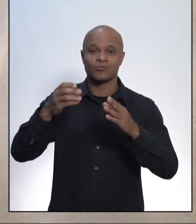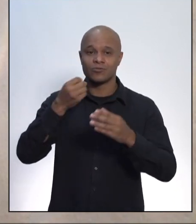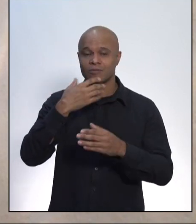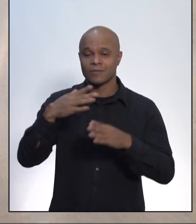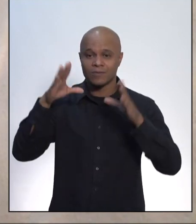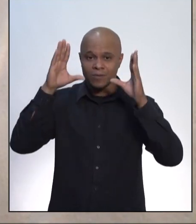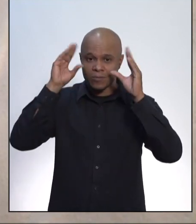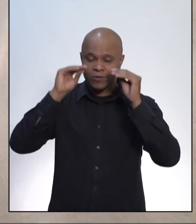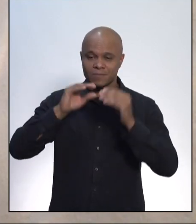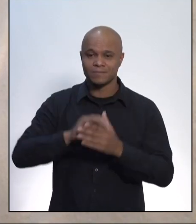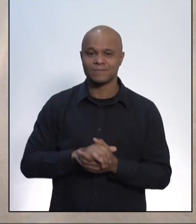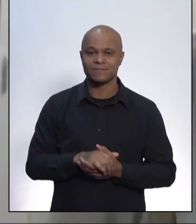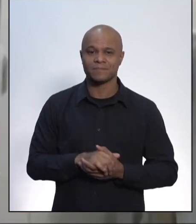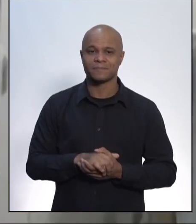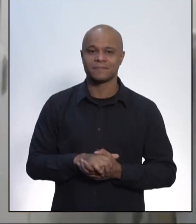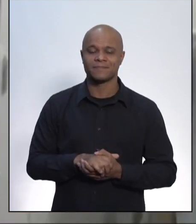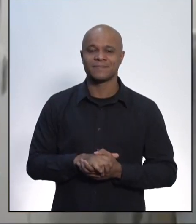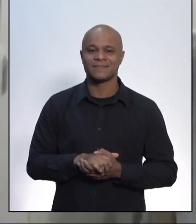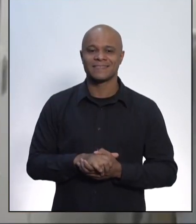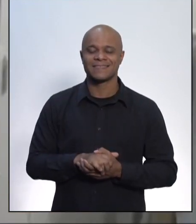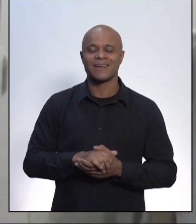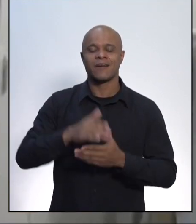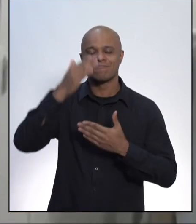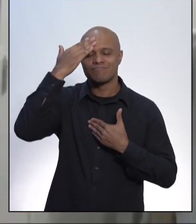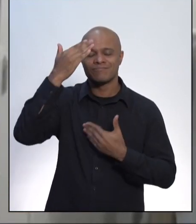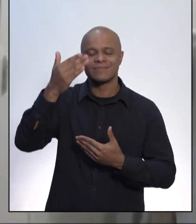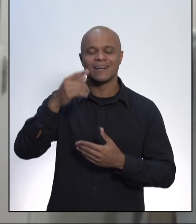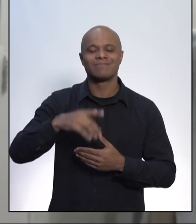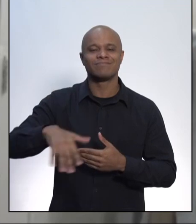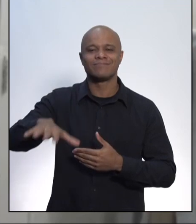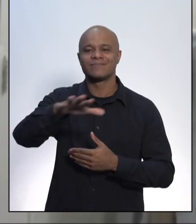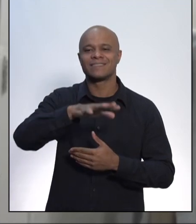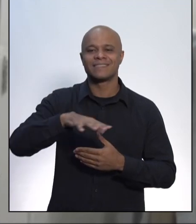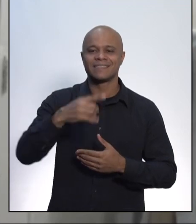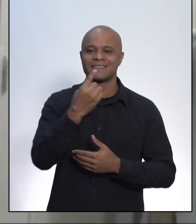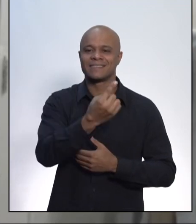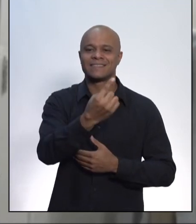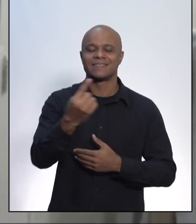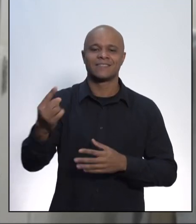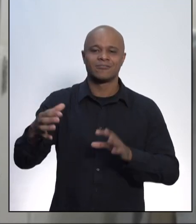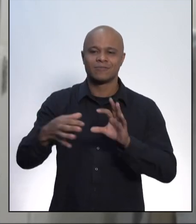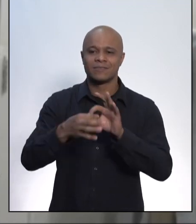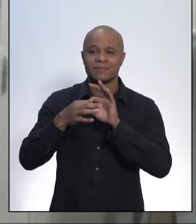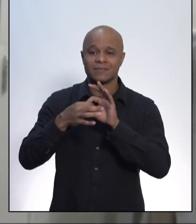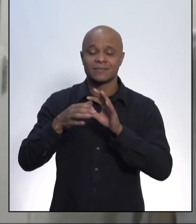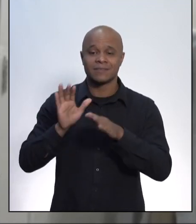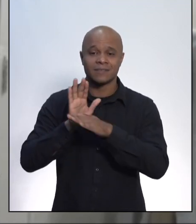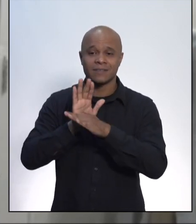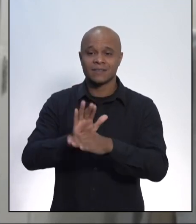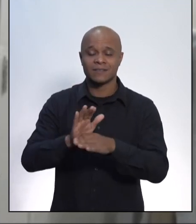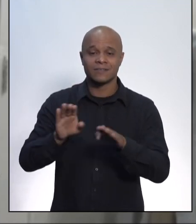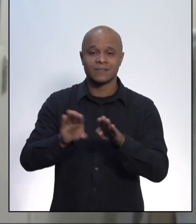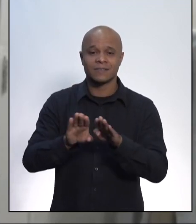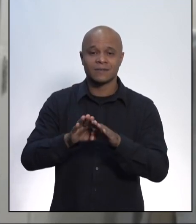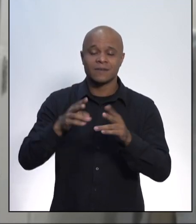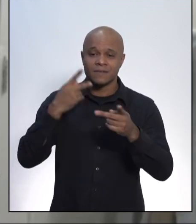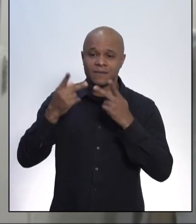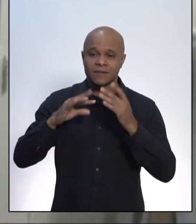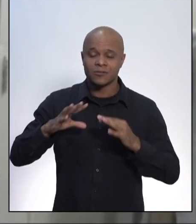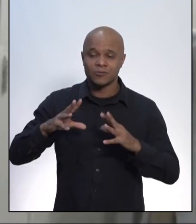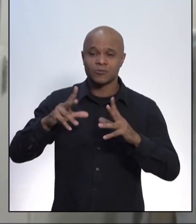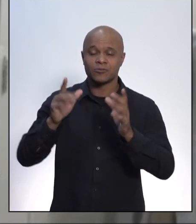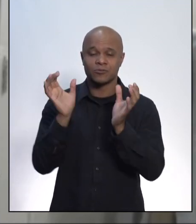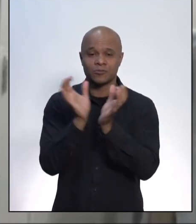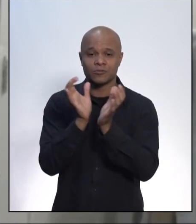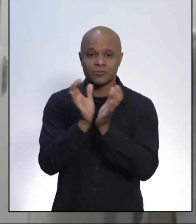Bruno. Bom, agradecer também, obrigado, principalmente aí pela parceria. né? Quero falar em nome de todo o time